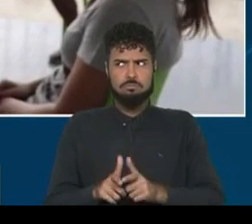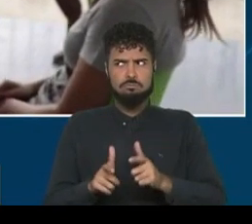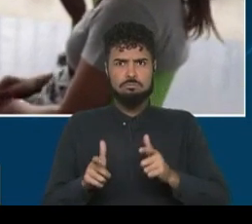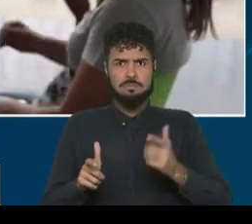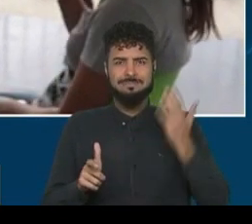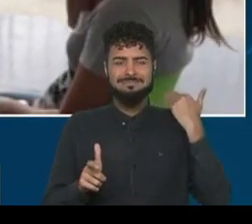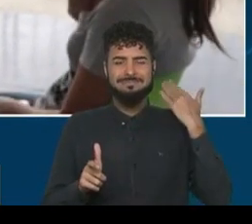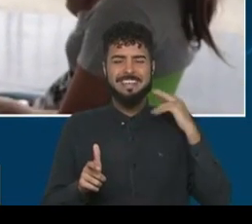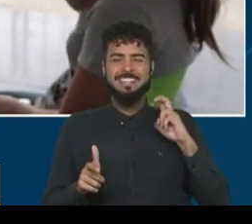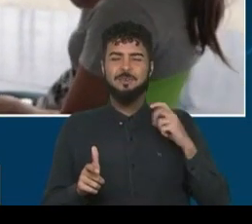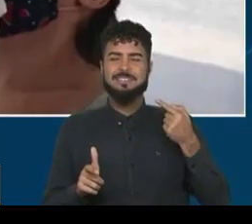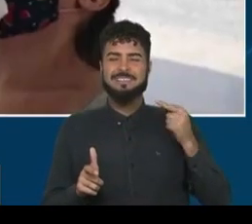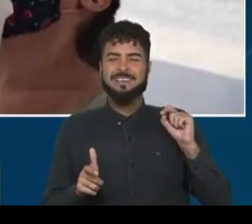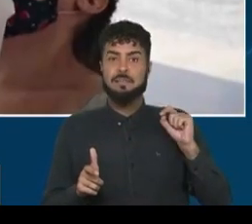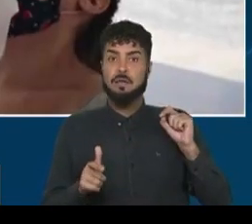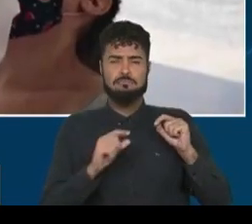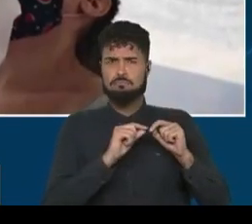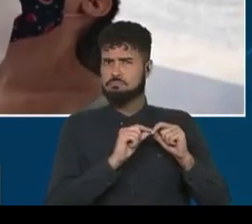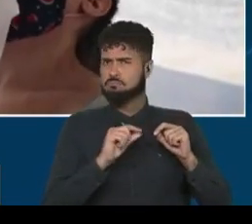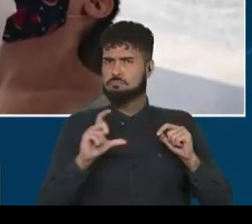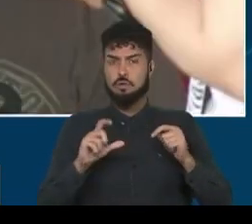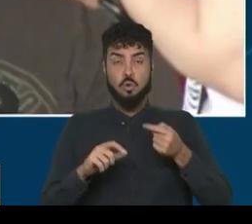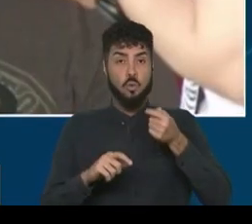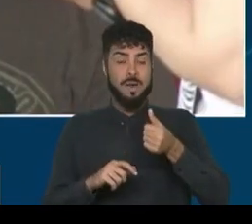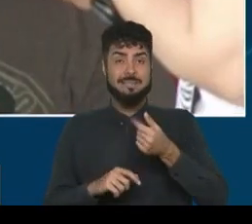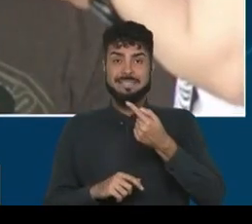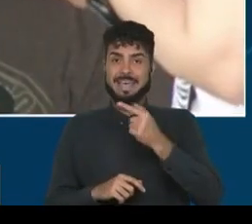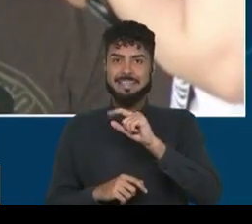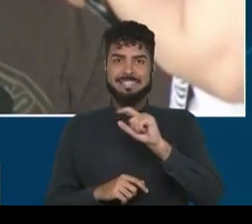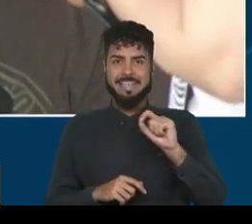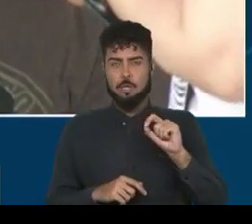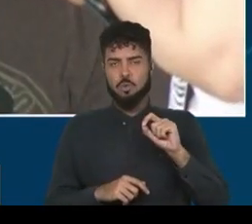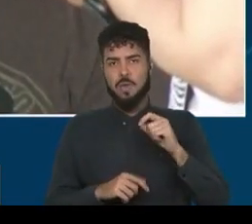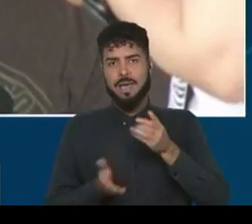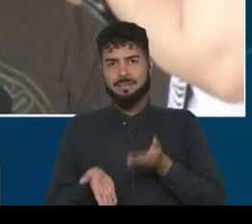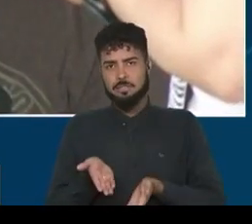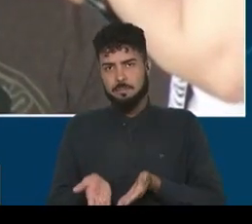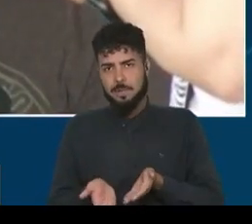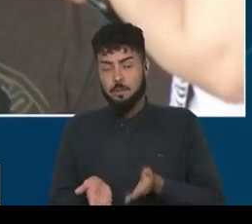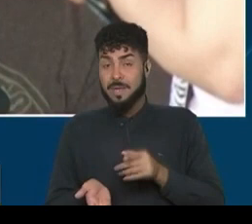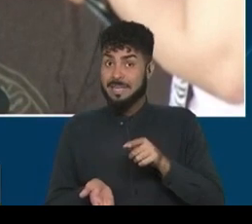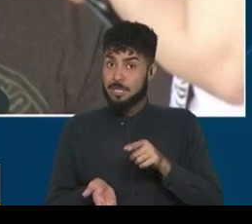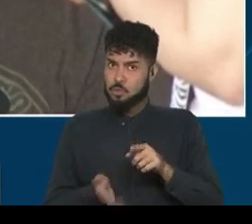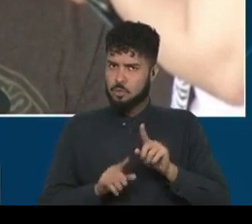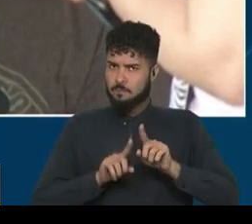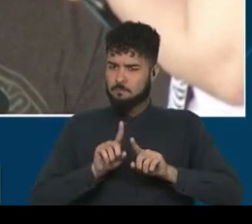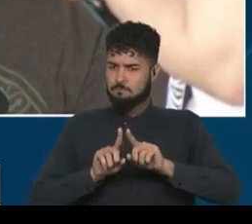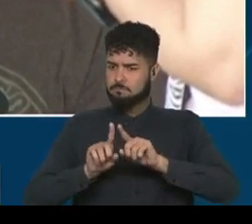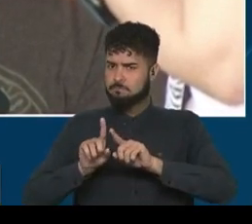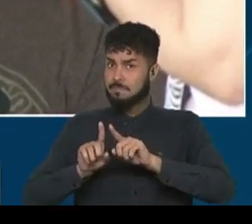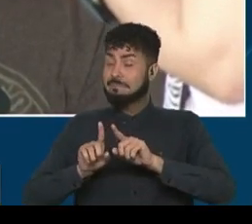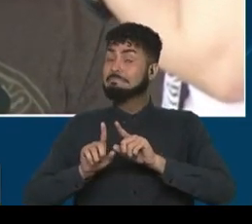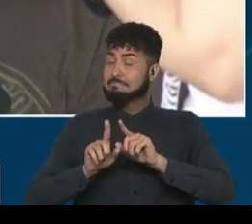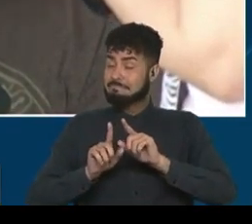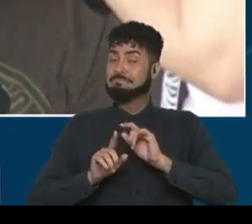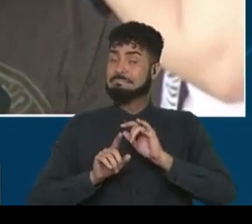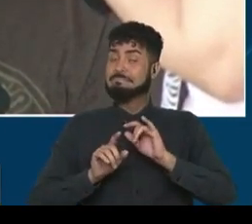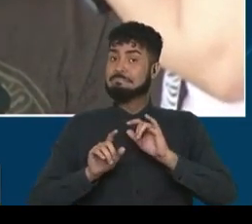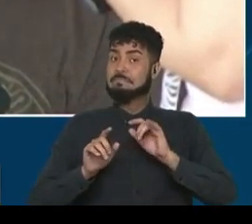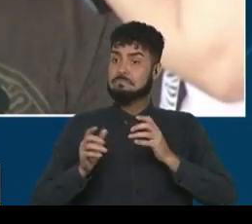de 570 para quase 700 atendimentos. Um dado que chama a atenção é que